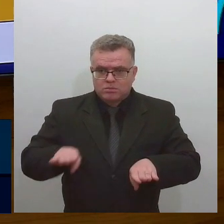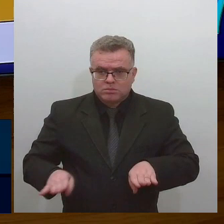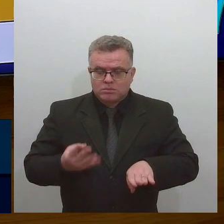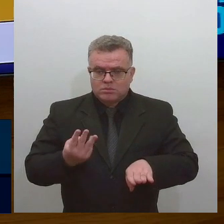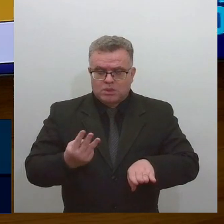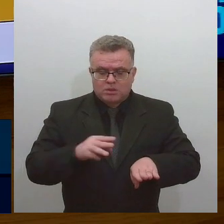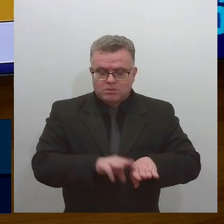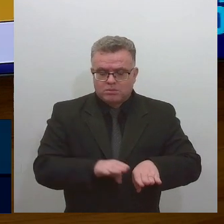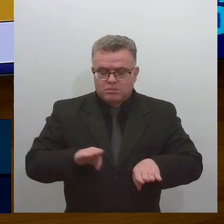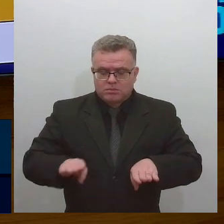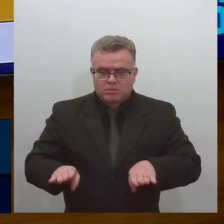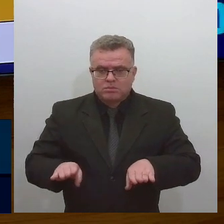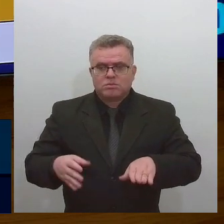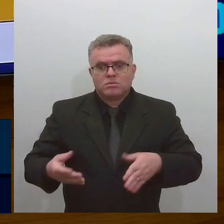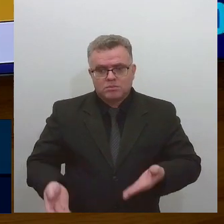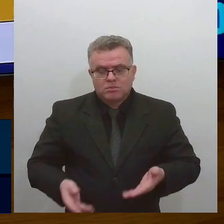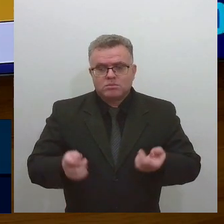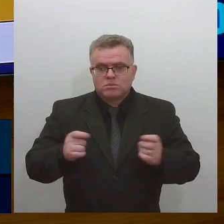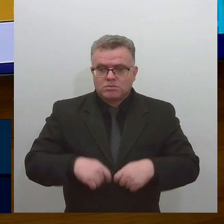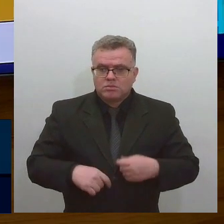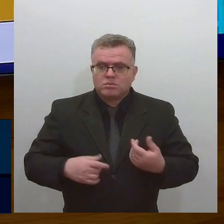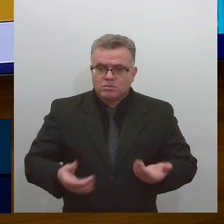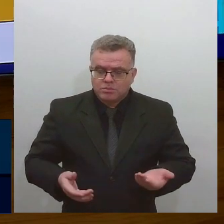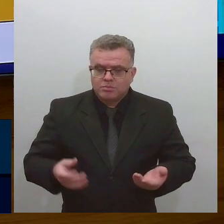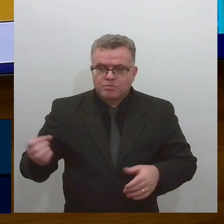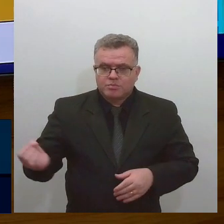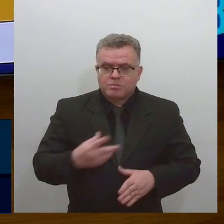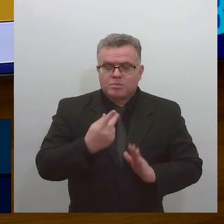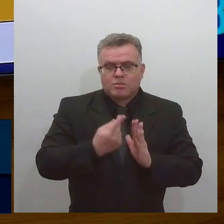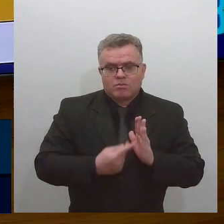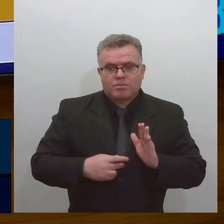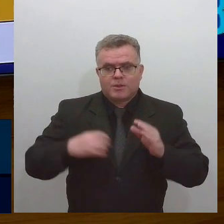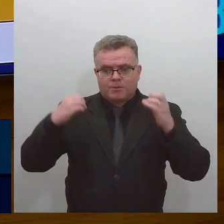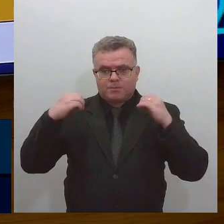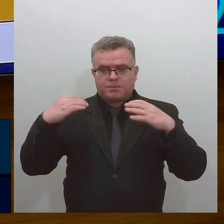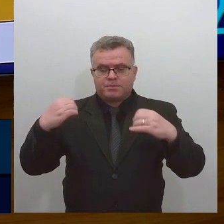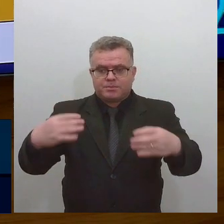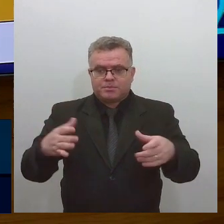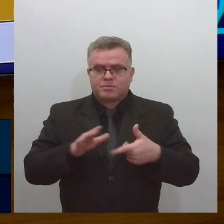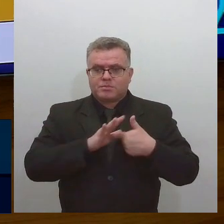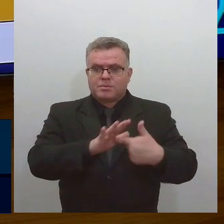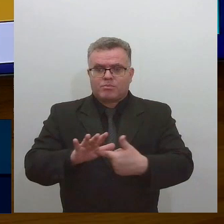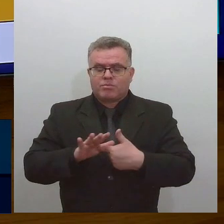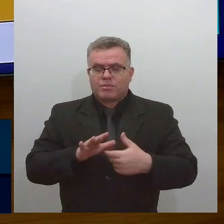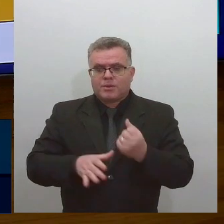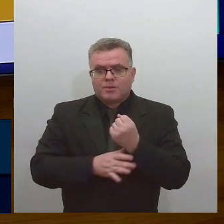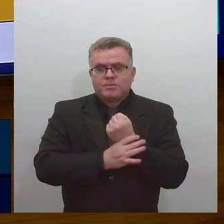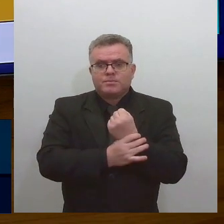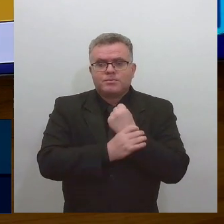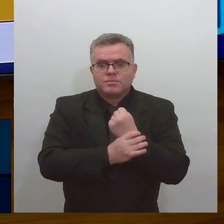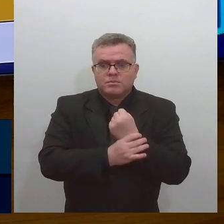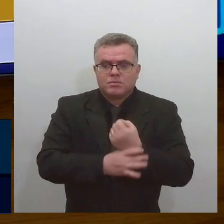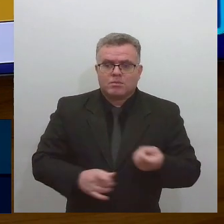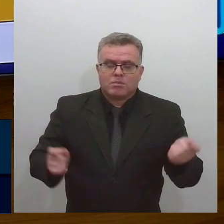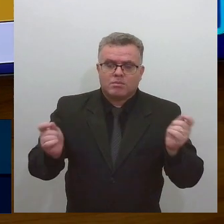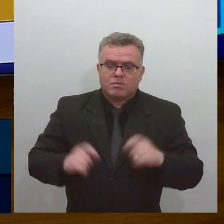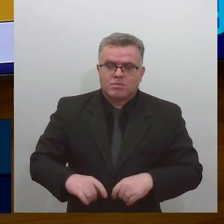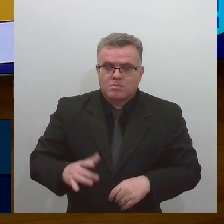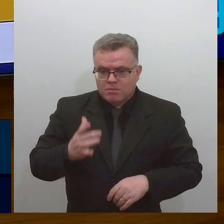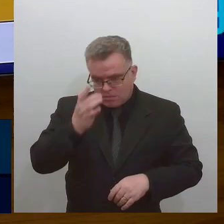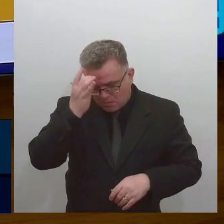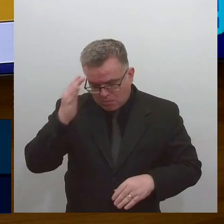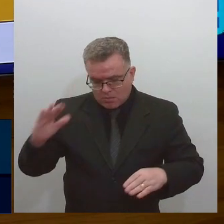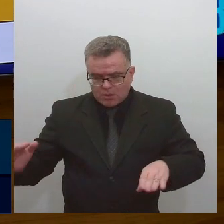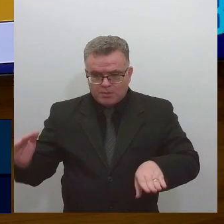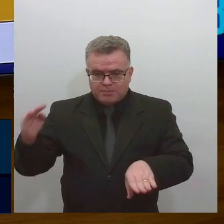novo projeto de iluminação numa Rodovia mais segura eh com mais passarelas eh com mais fiscalização para que